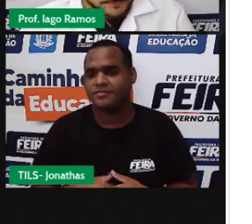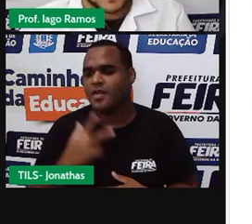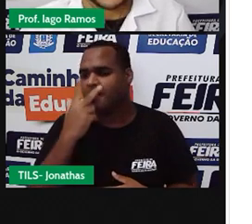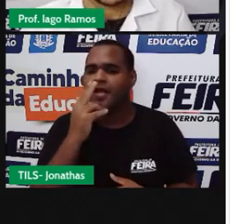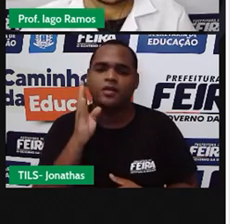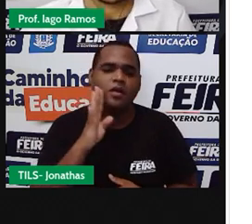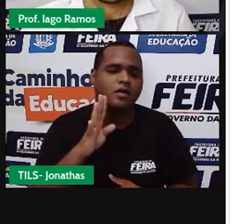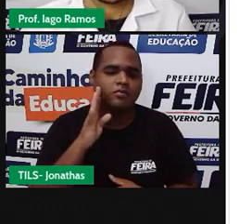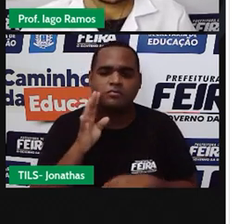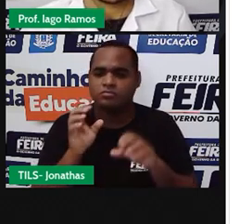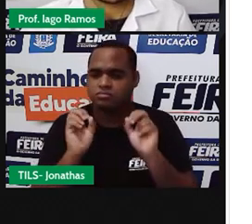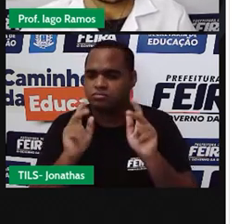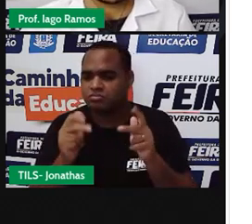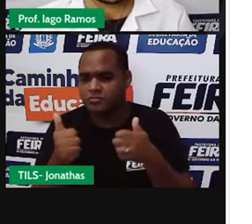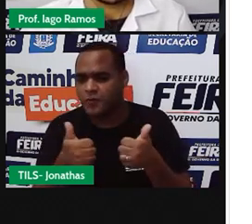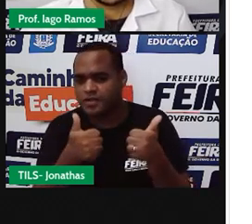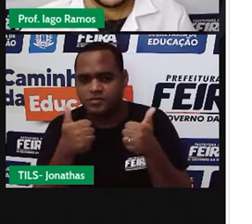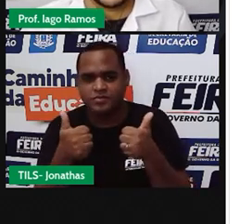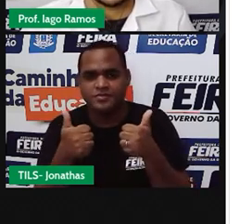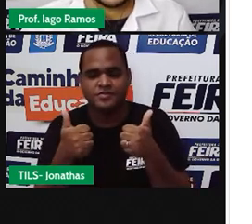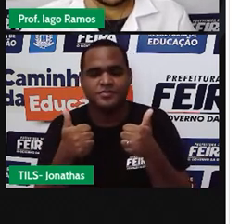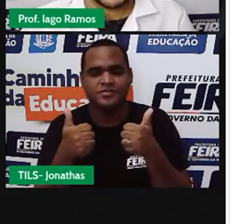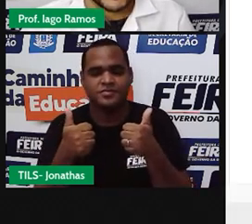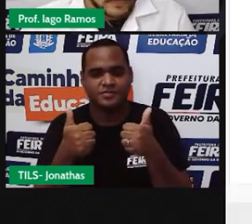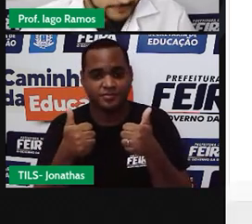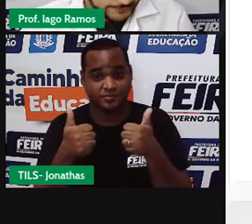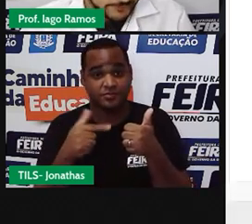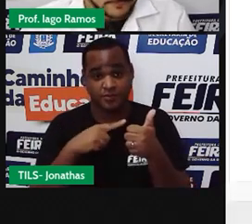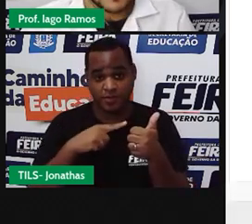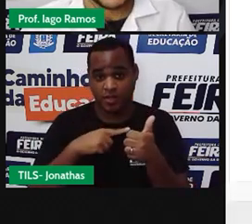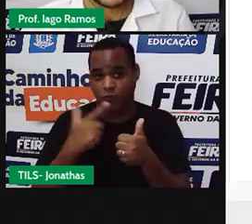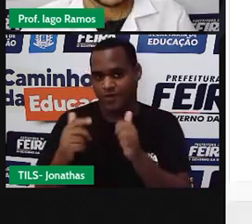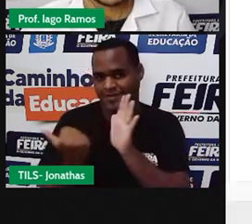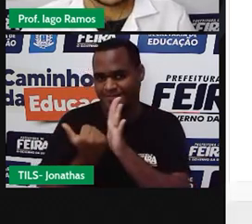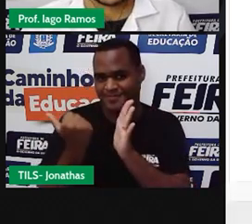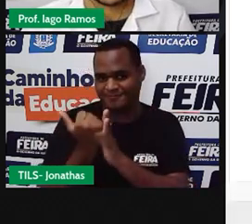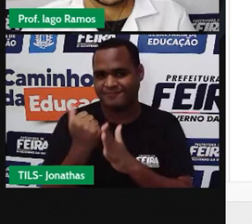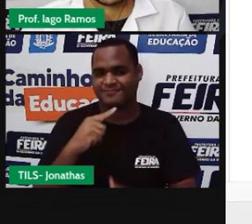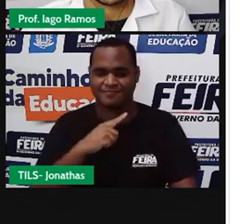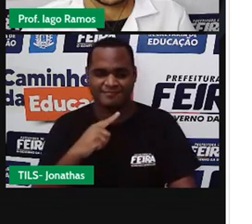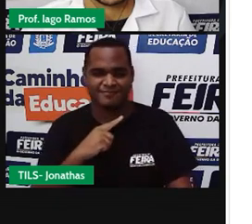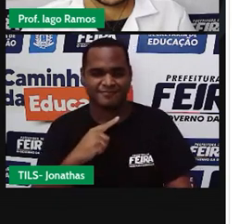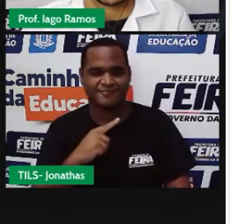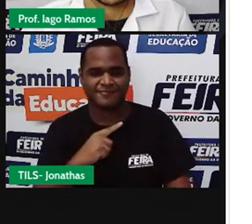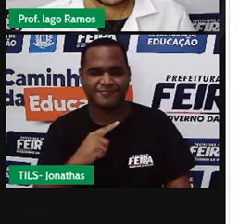assim ó e eu tenho mais um aqui